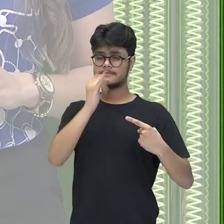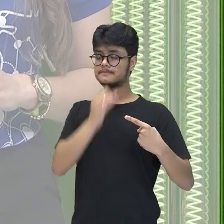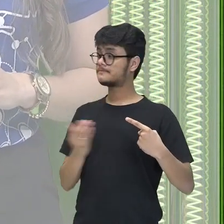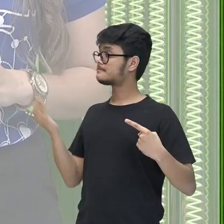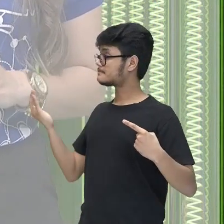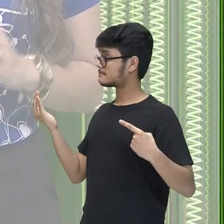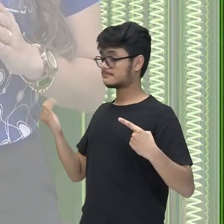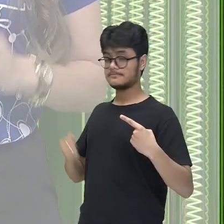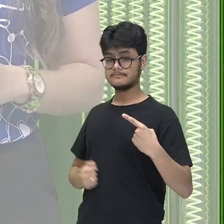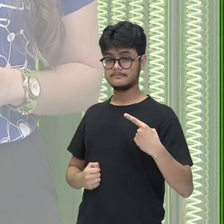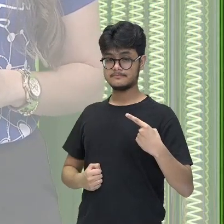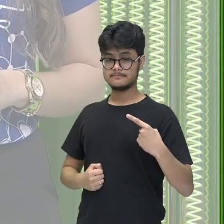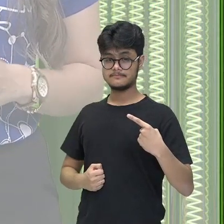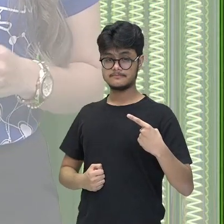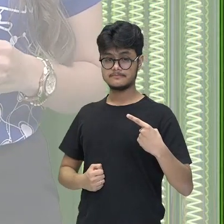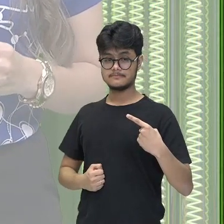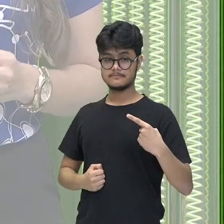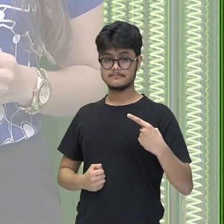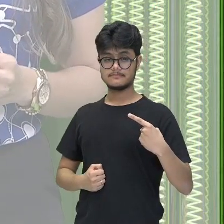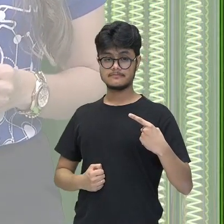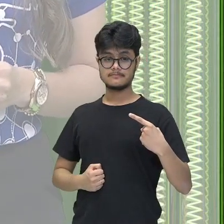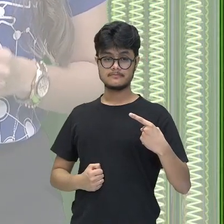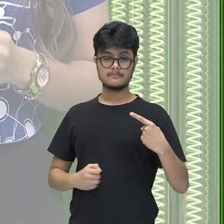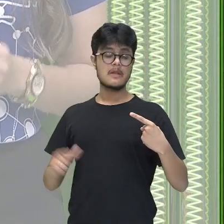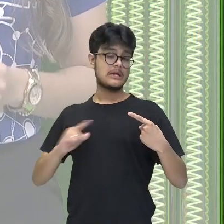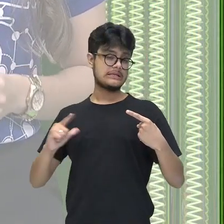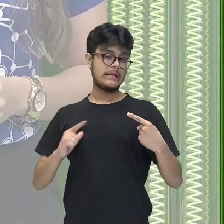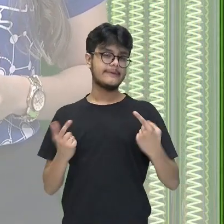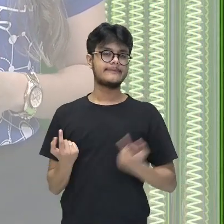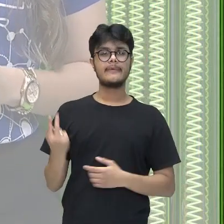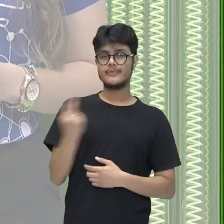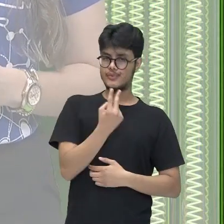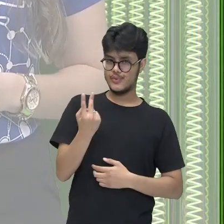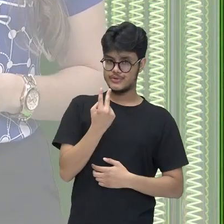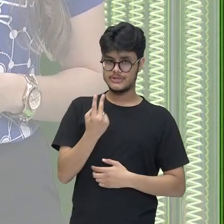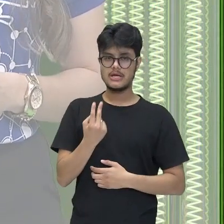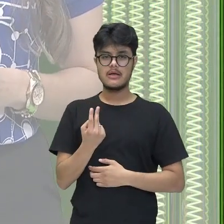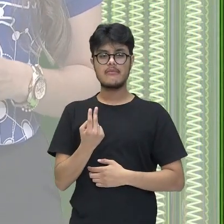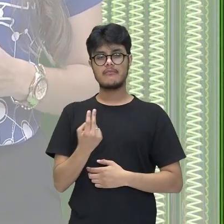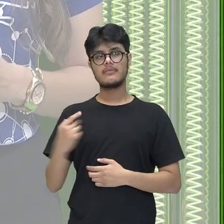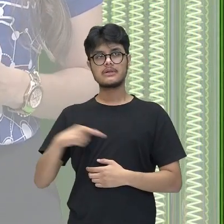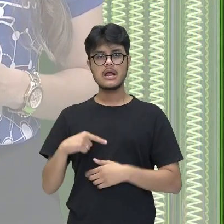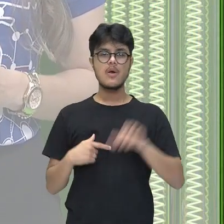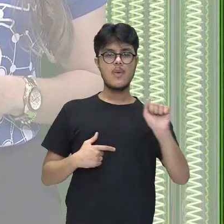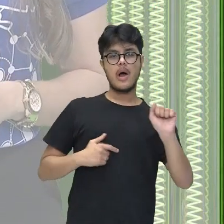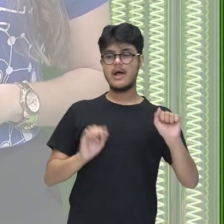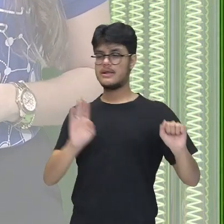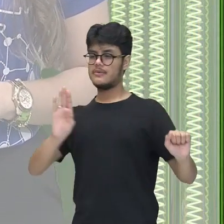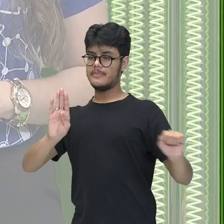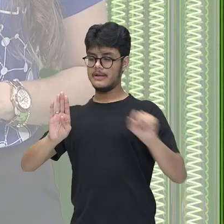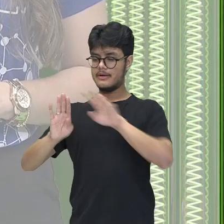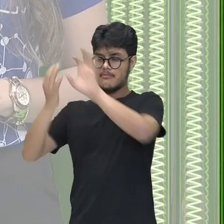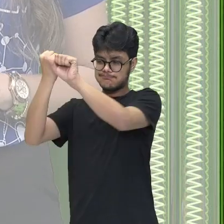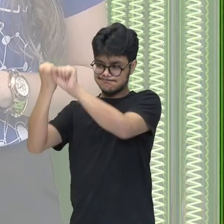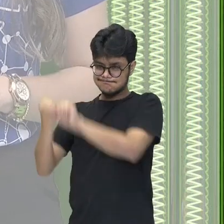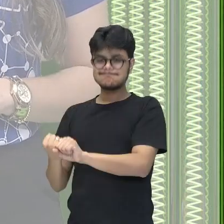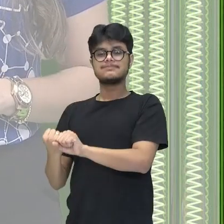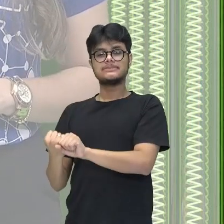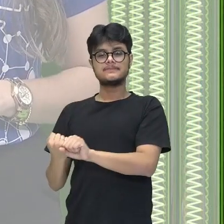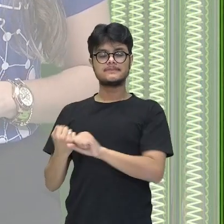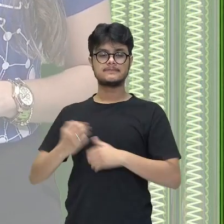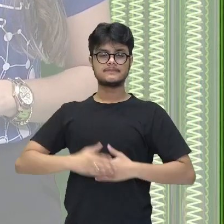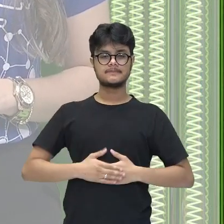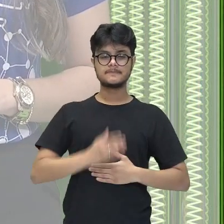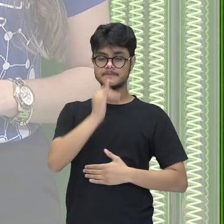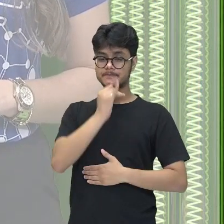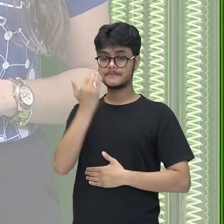de apoio está entre os pontos de ação das forças potente e resistente. Então, a gente consegue observar